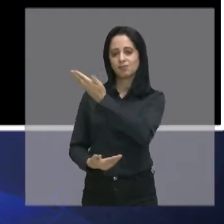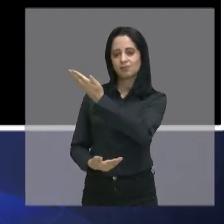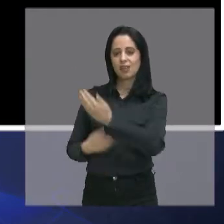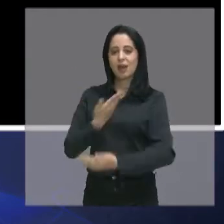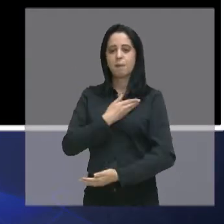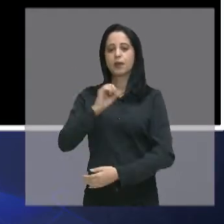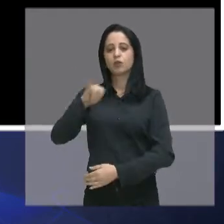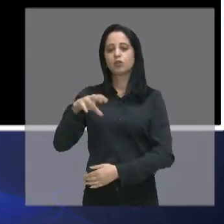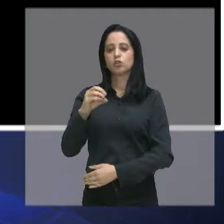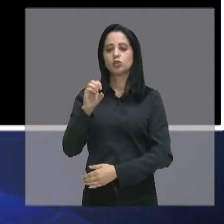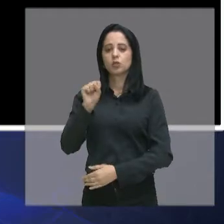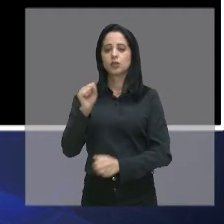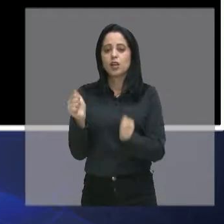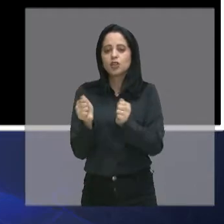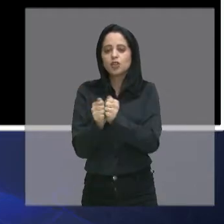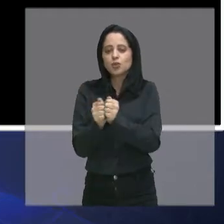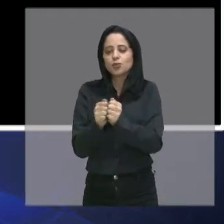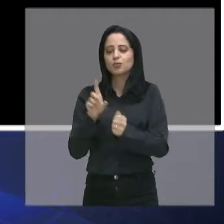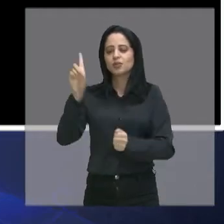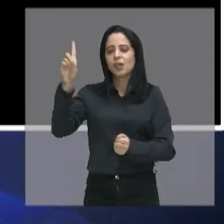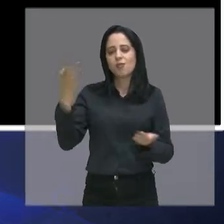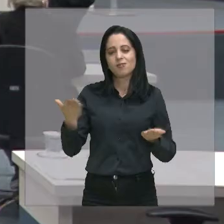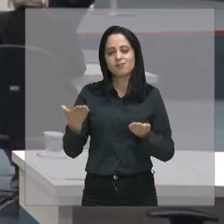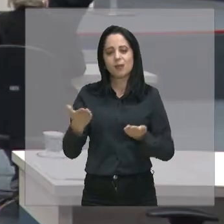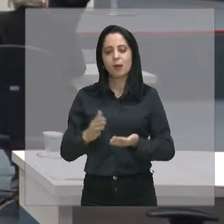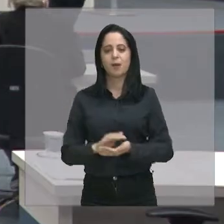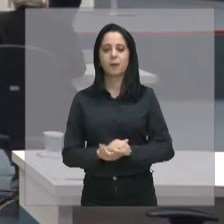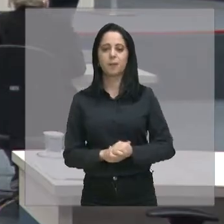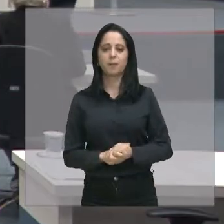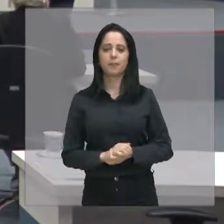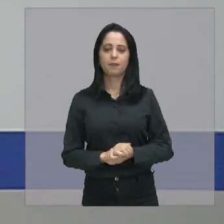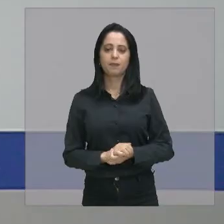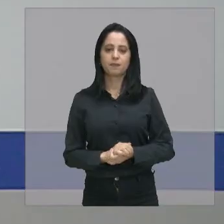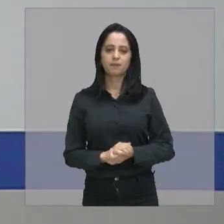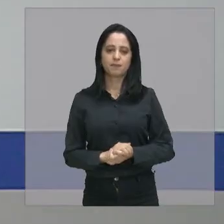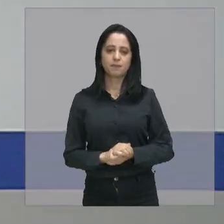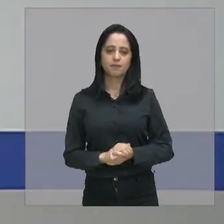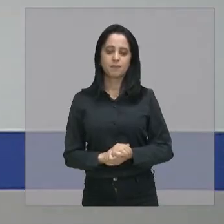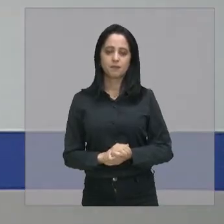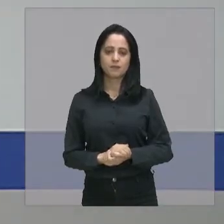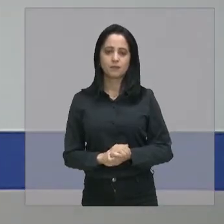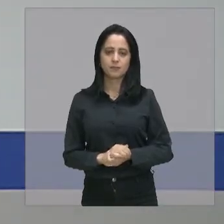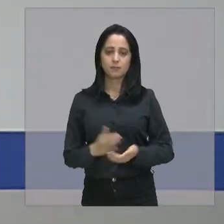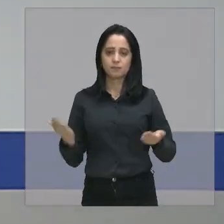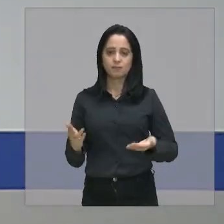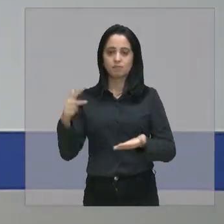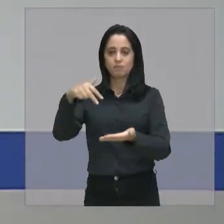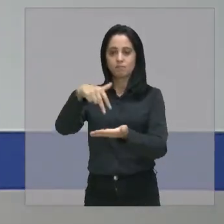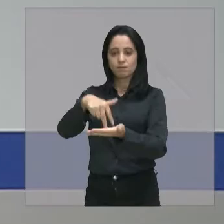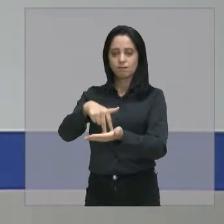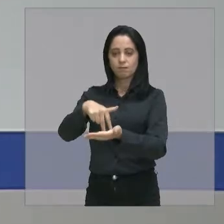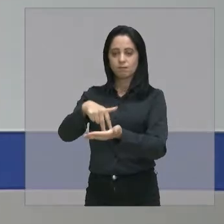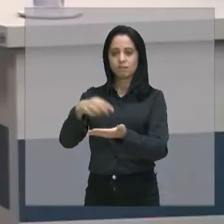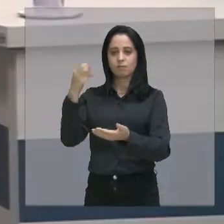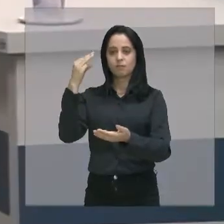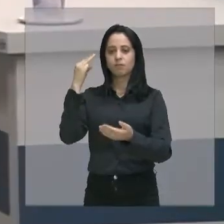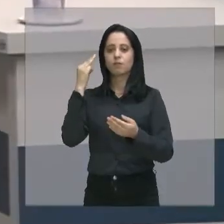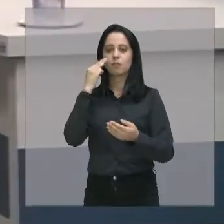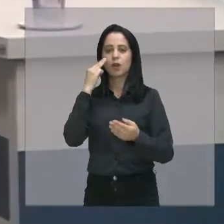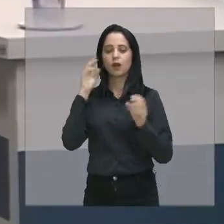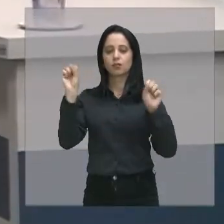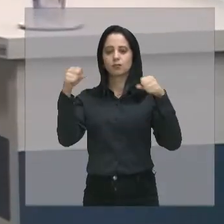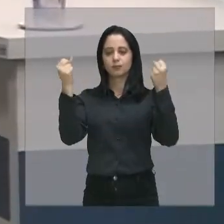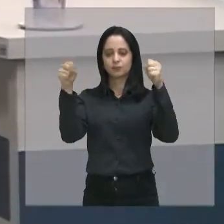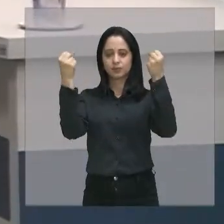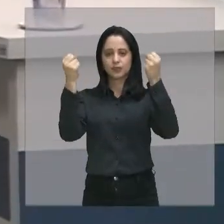Robertinho, obrigado. Ótimo, volta aos trabalhos para todos. Com a palavra, o vereador Marcão da Academia.